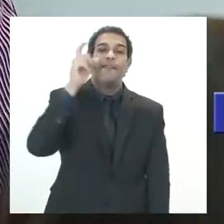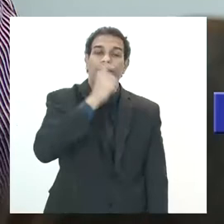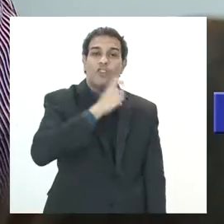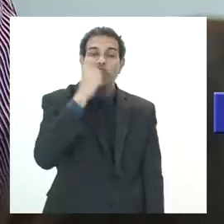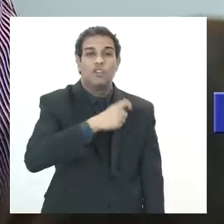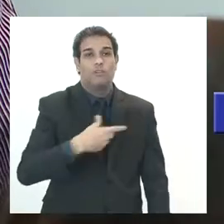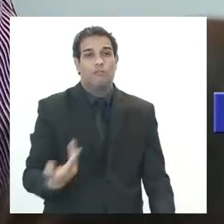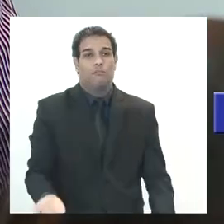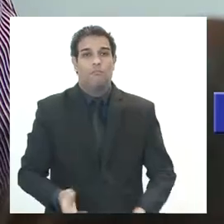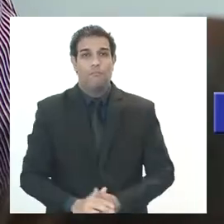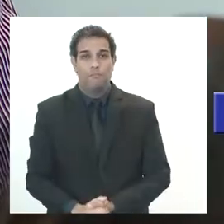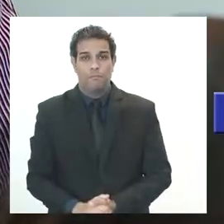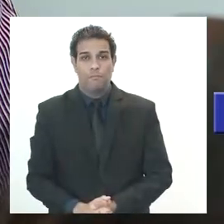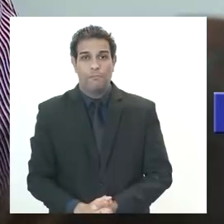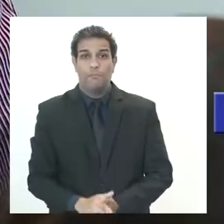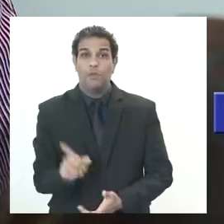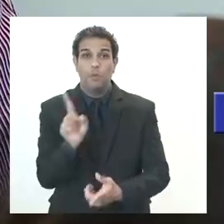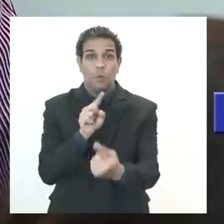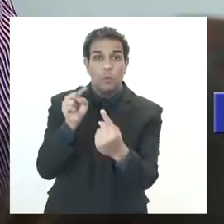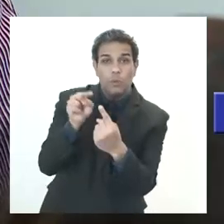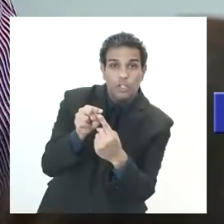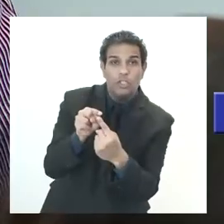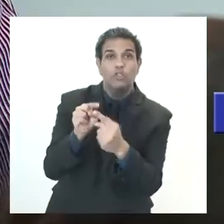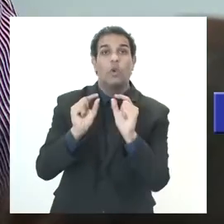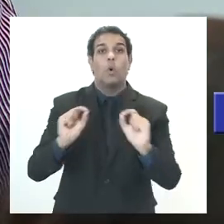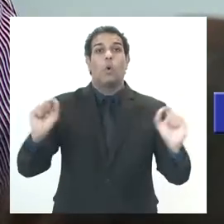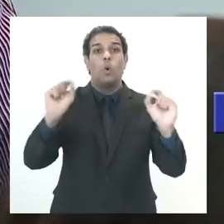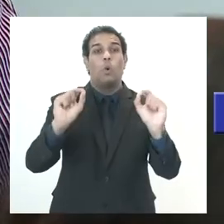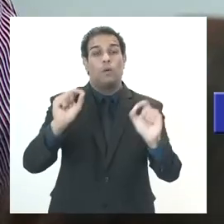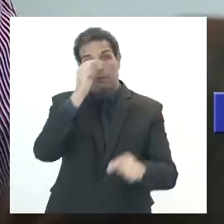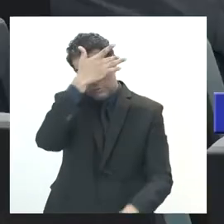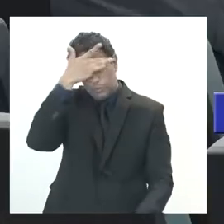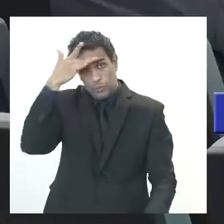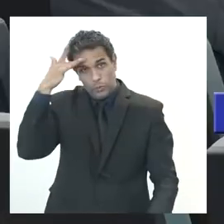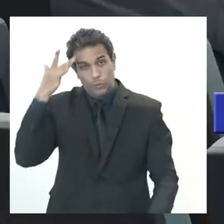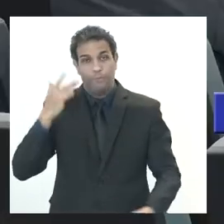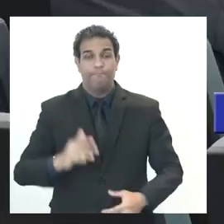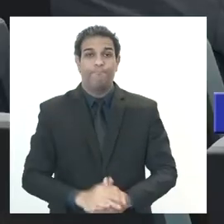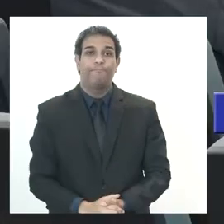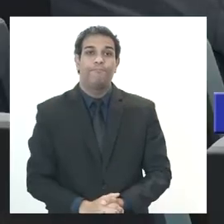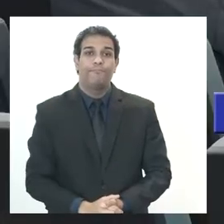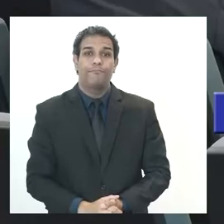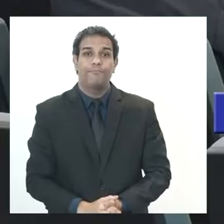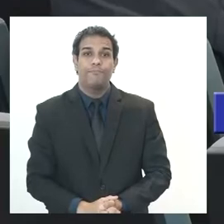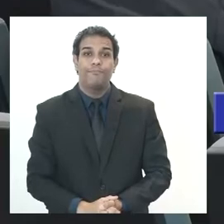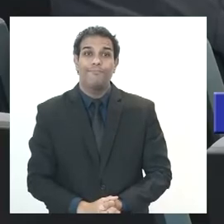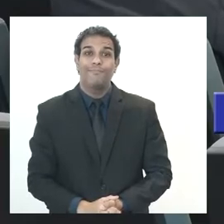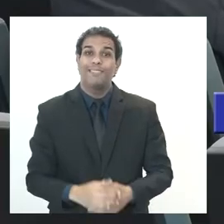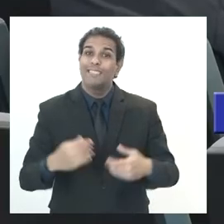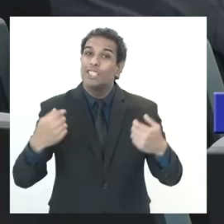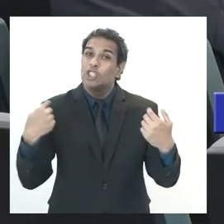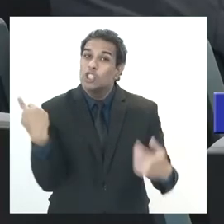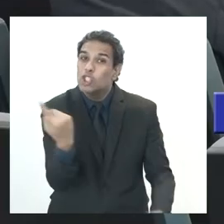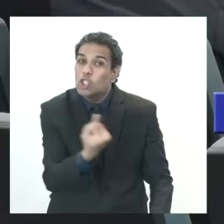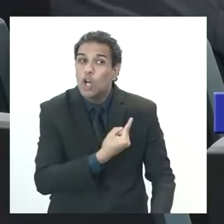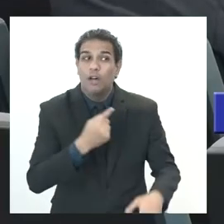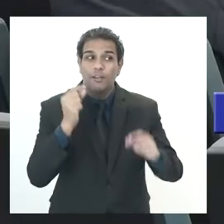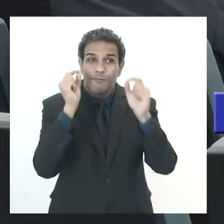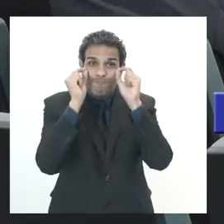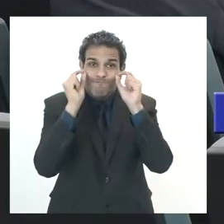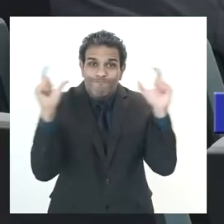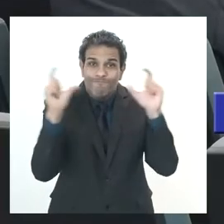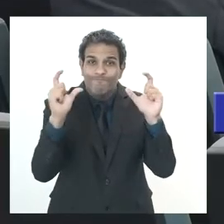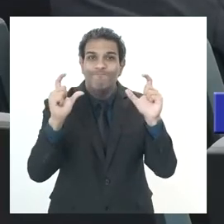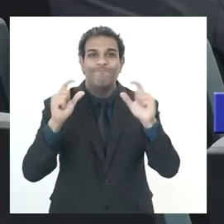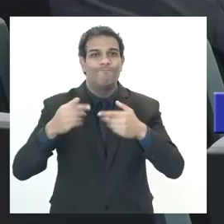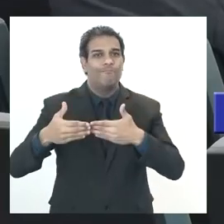mentira porque esse é o objetivo dessas pessoas e é preciso que no